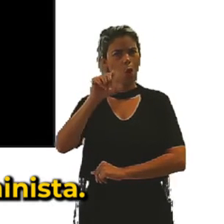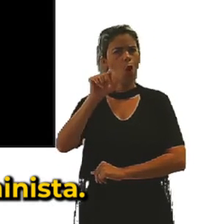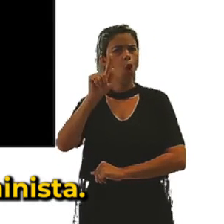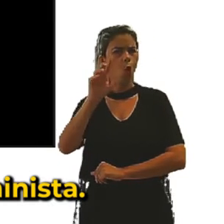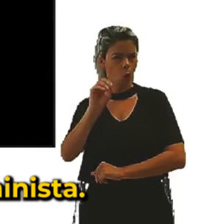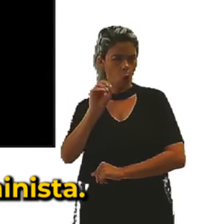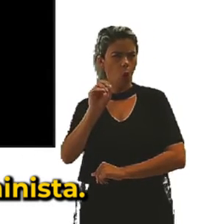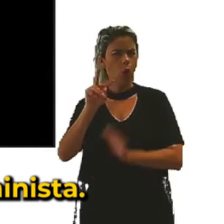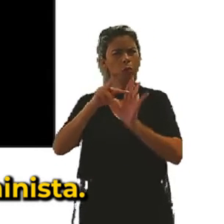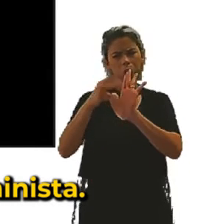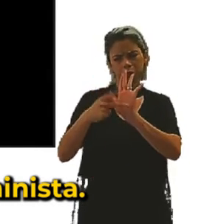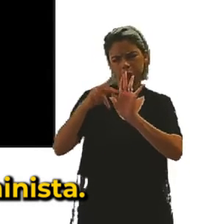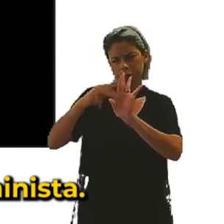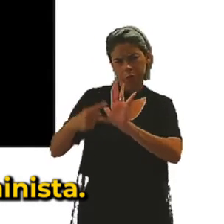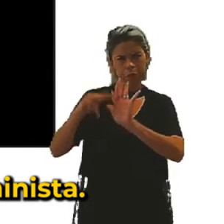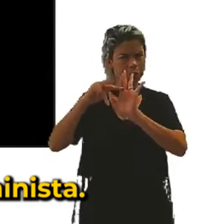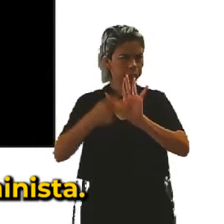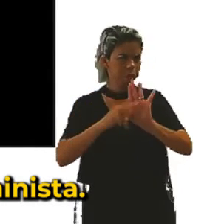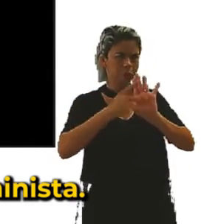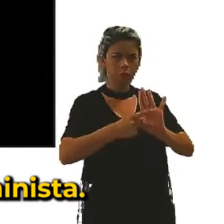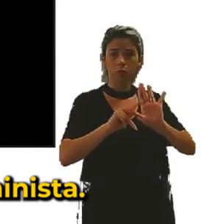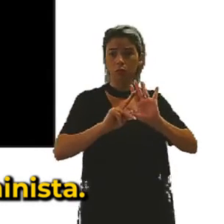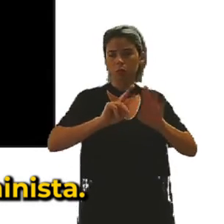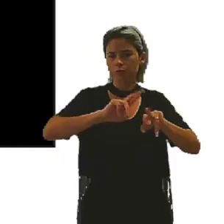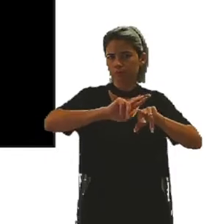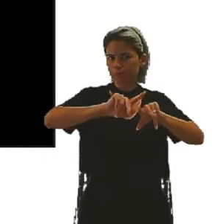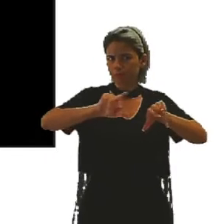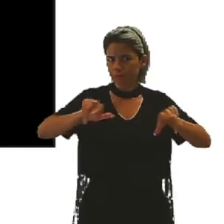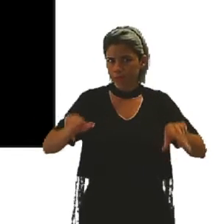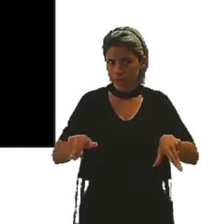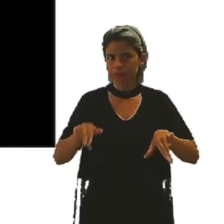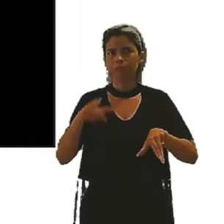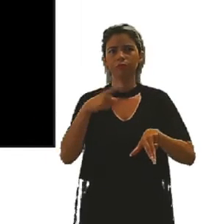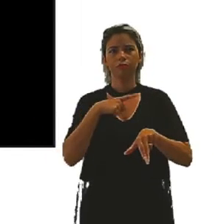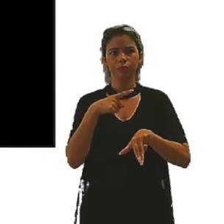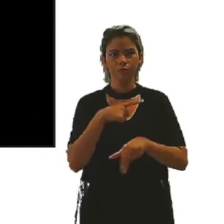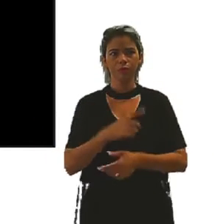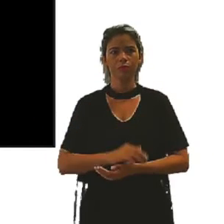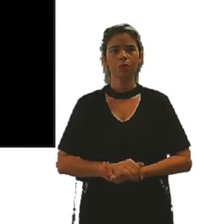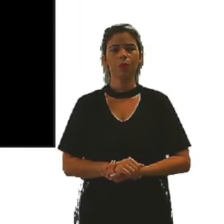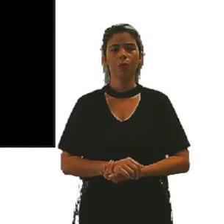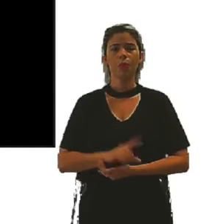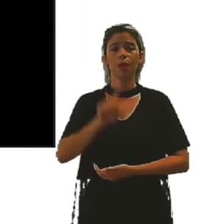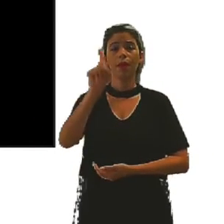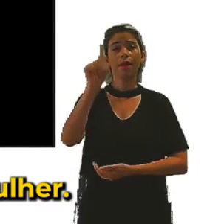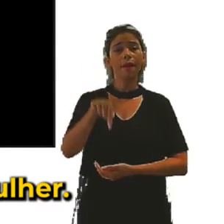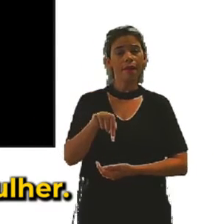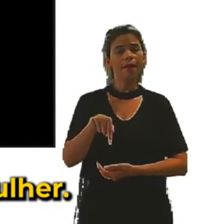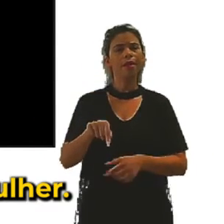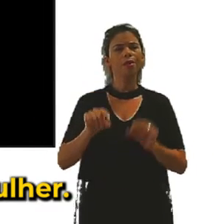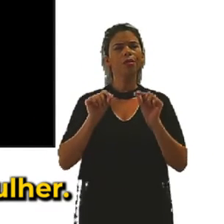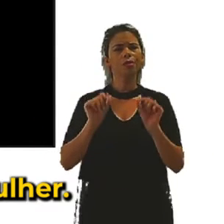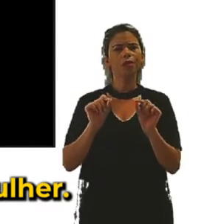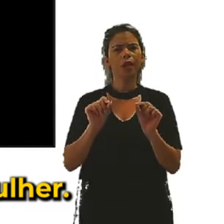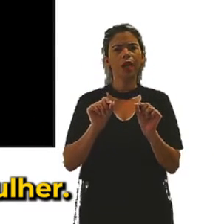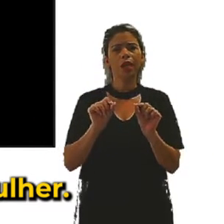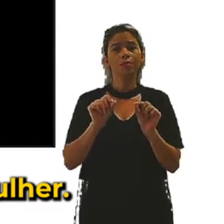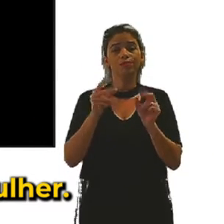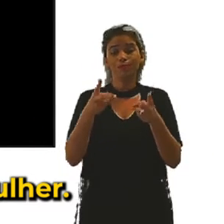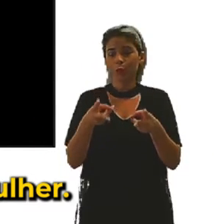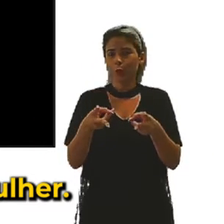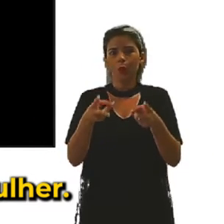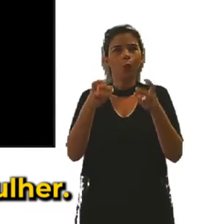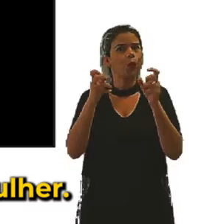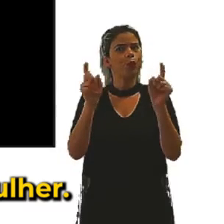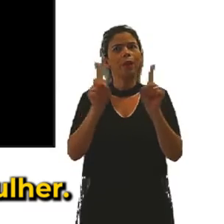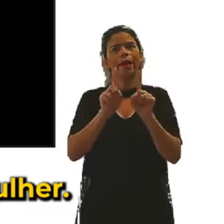da teoria feminista, né? Da epistemologia feminista, me desculpem, é não ver